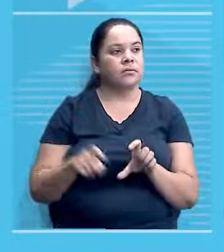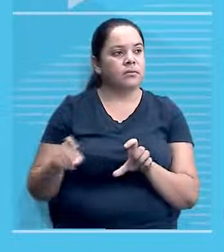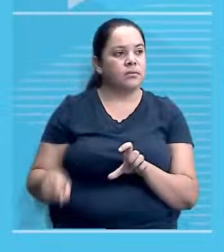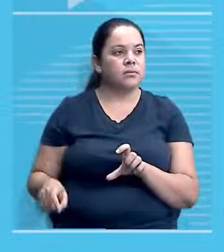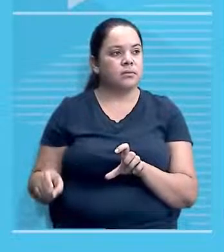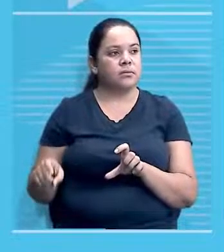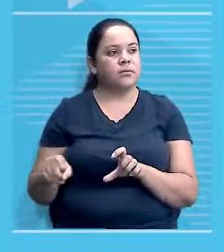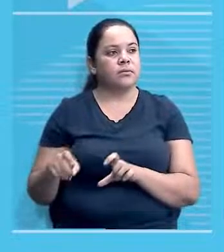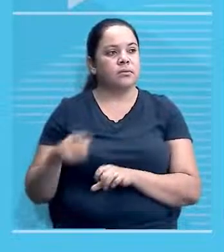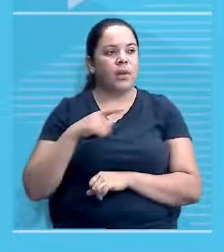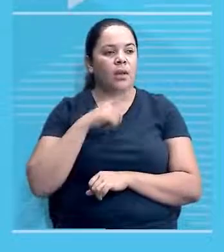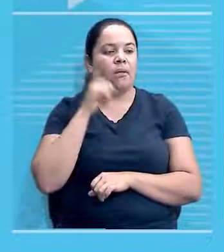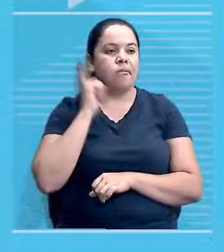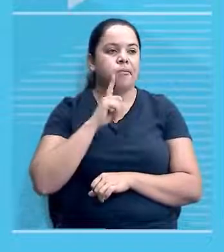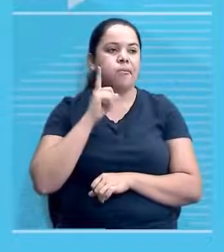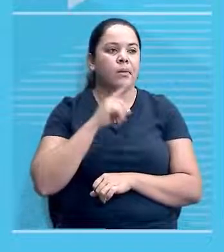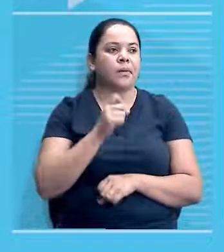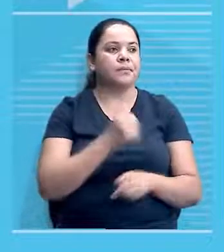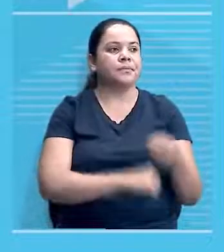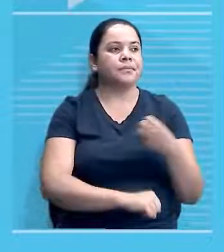de 1776